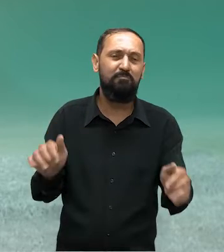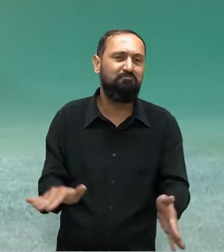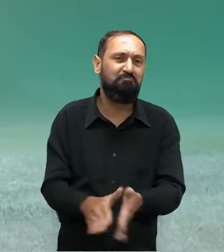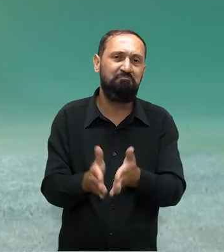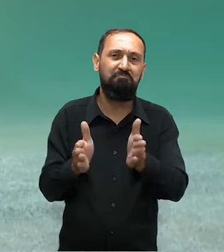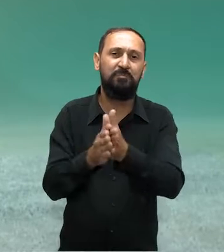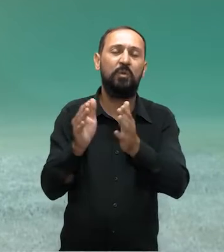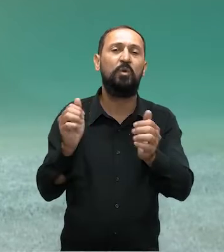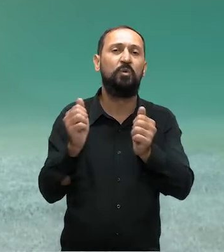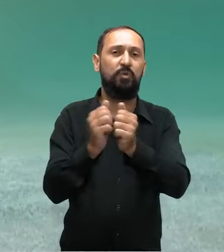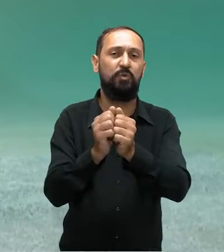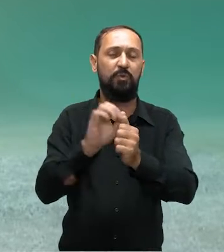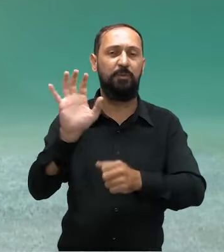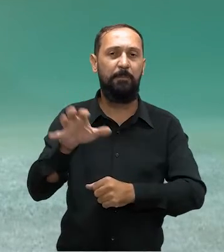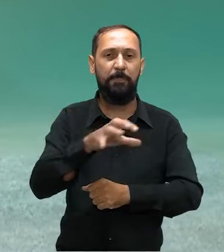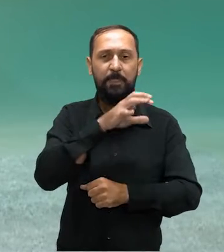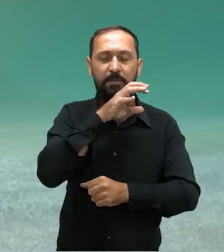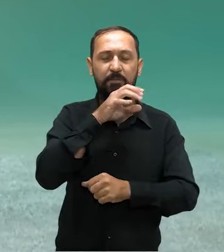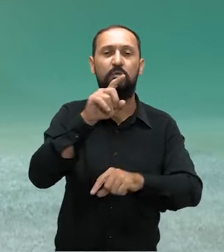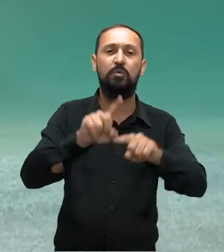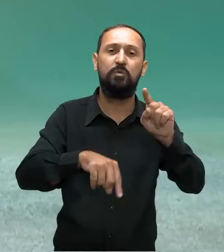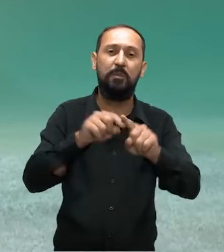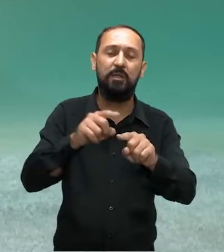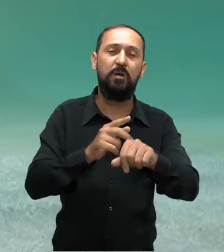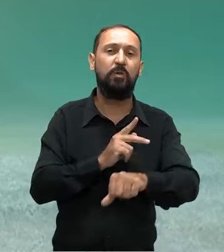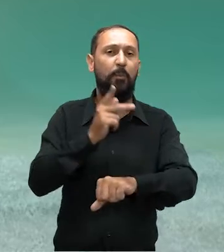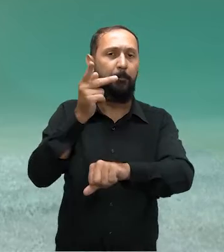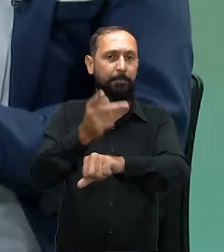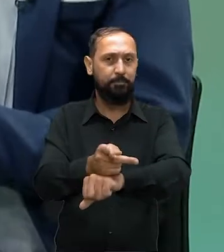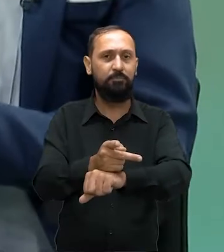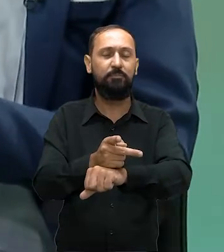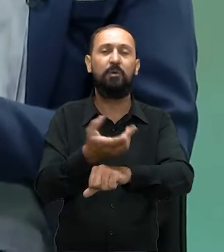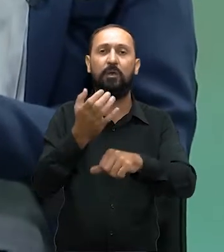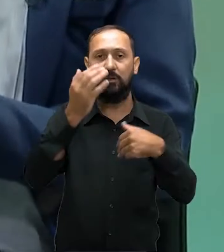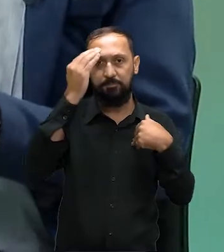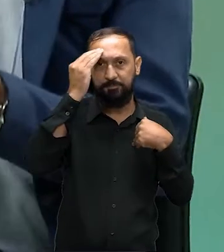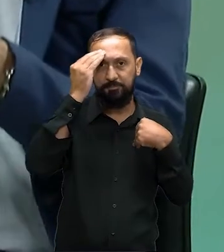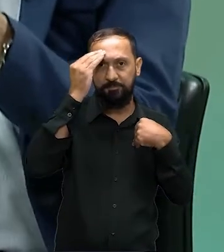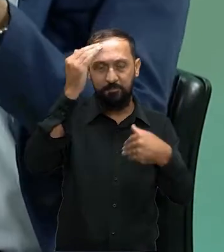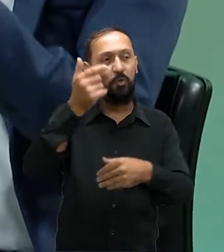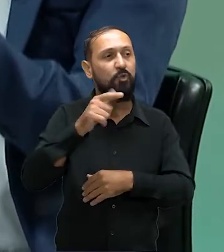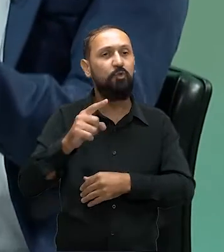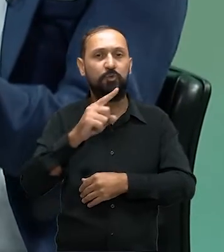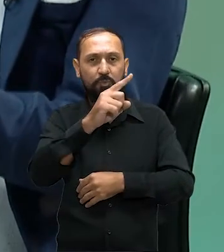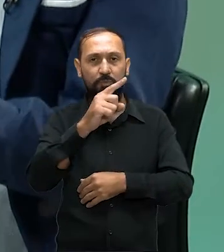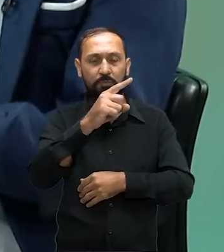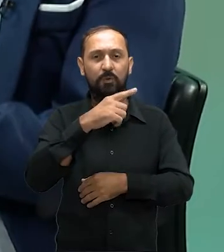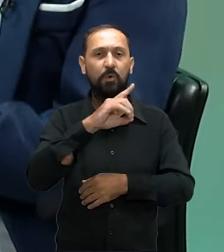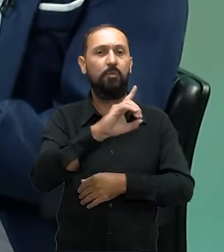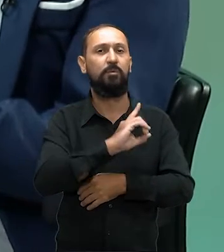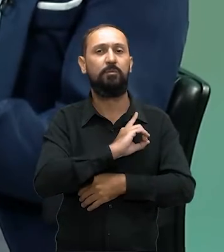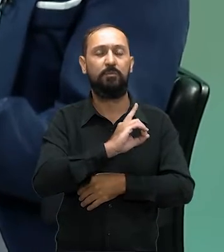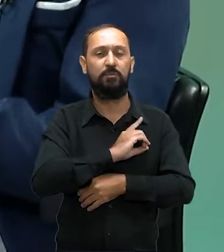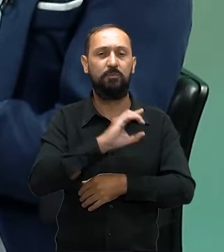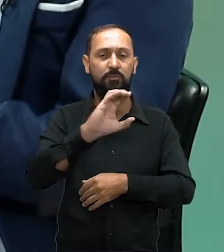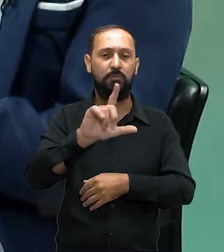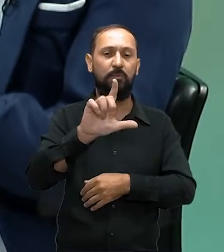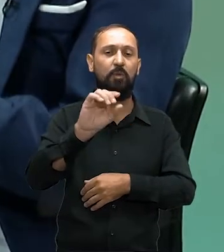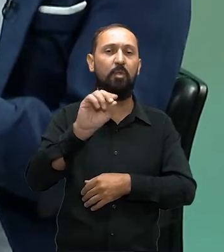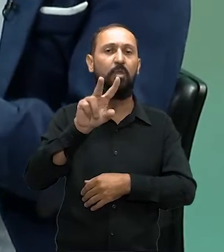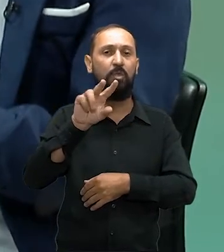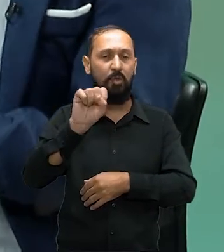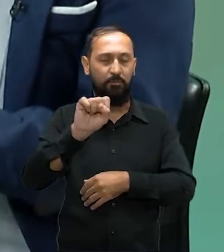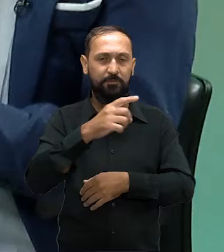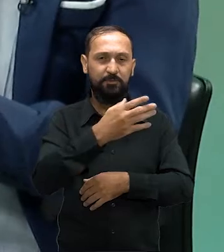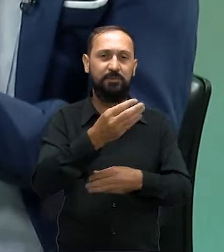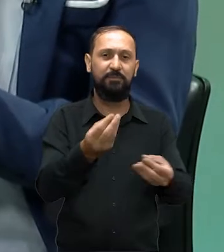a parceria entre a Receita Federal, que fez a doação dos prêmios. Quero agradecer mais uma vez aqui ao delegado